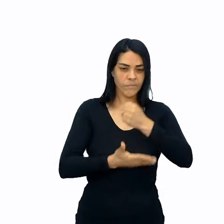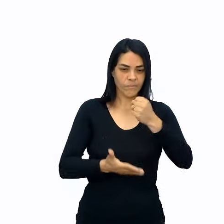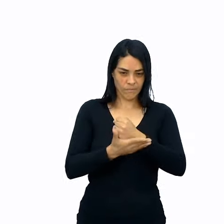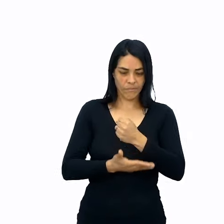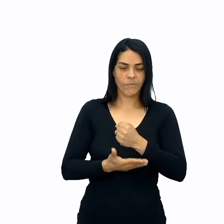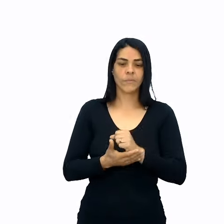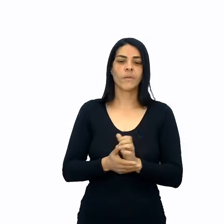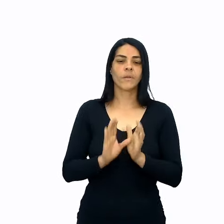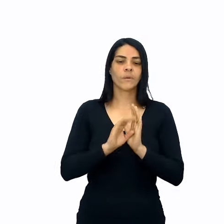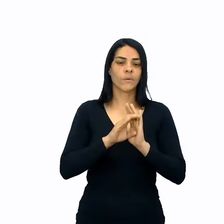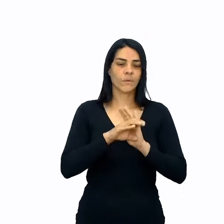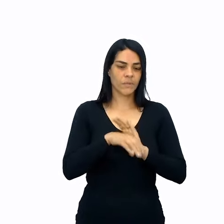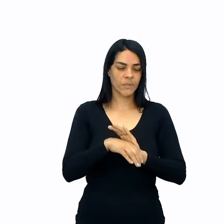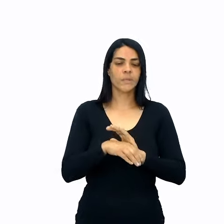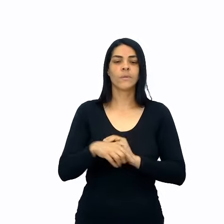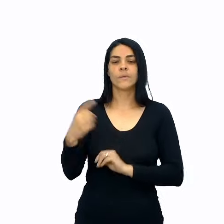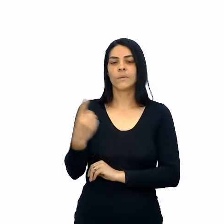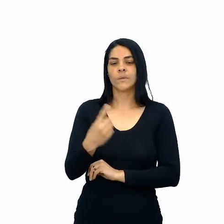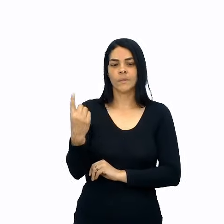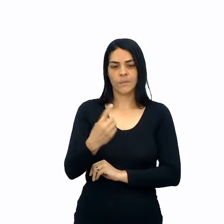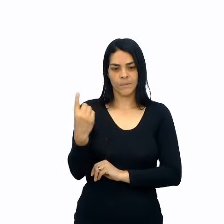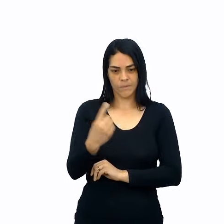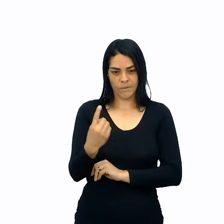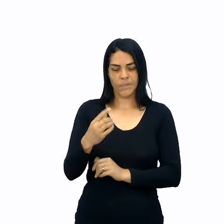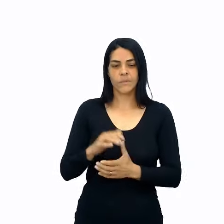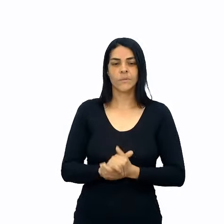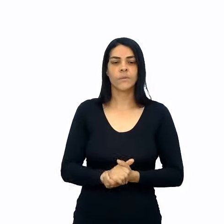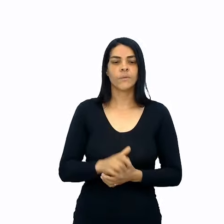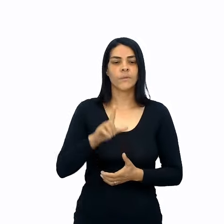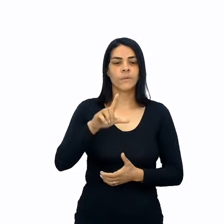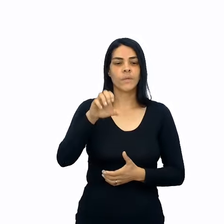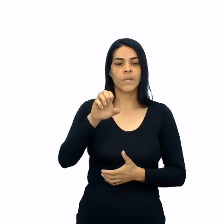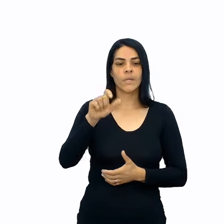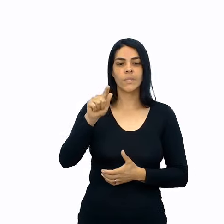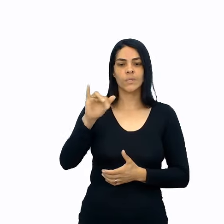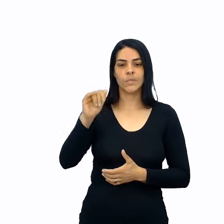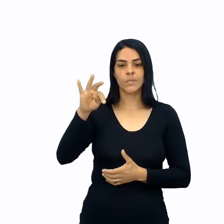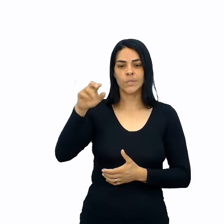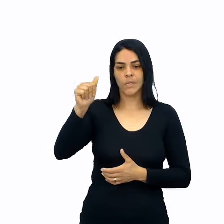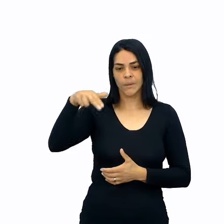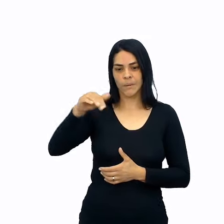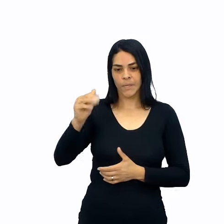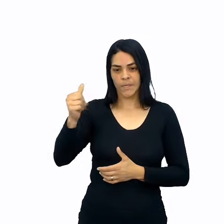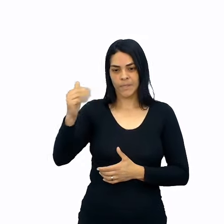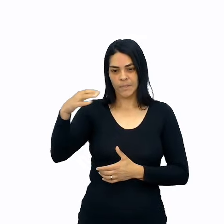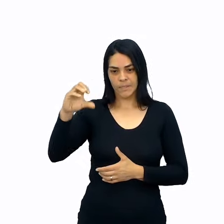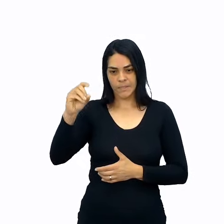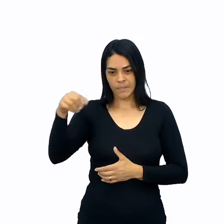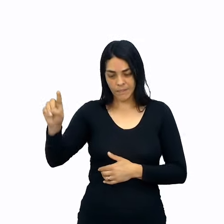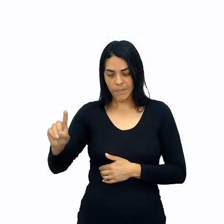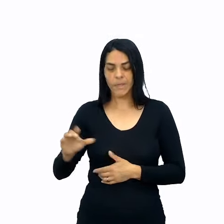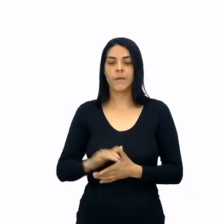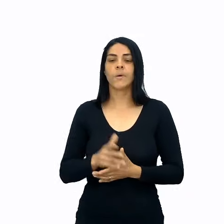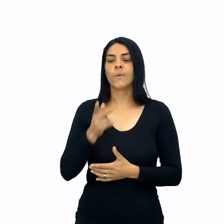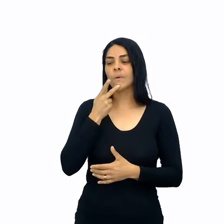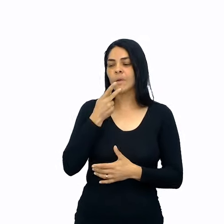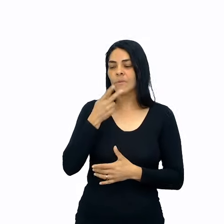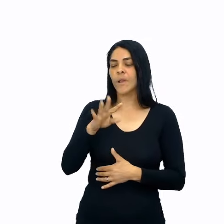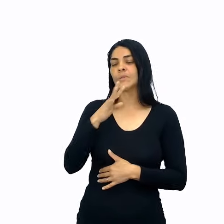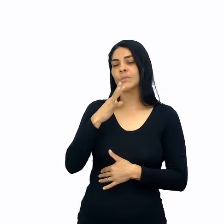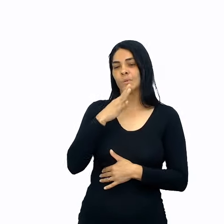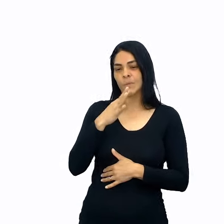didáticos. Primeiro, o de legitimação, porque refere-se a recursos e conhecimentos validados